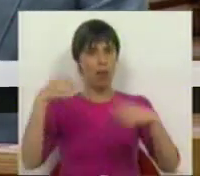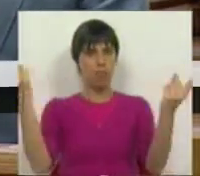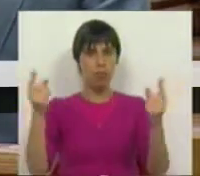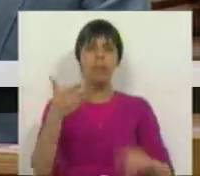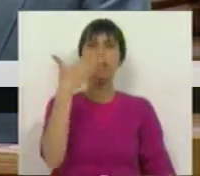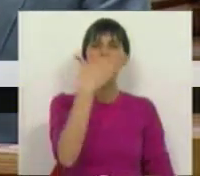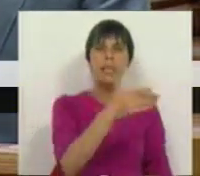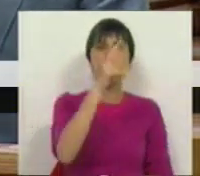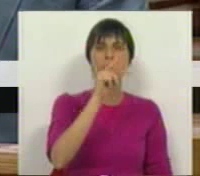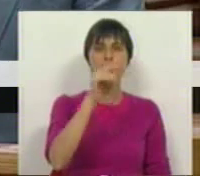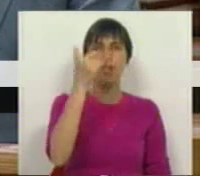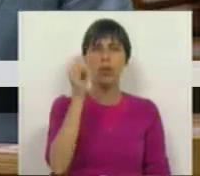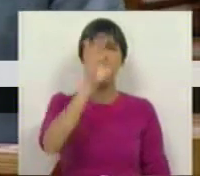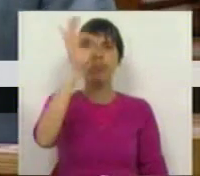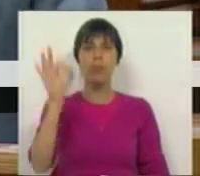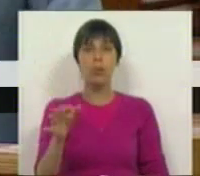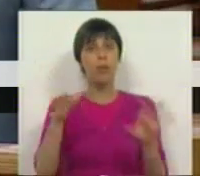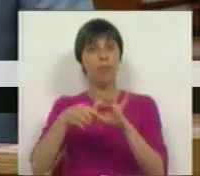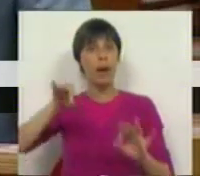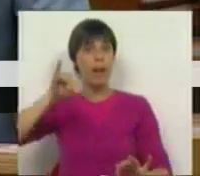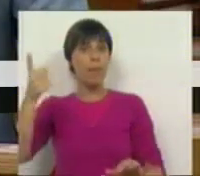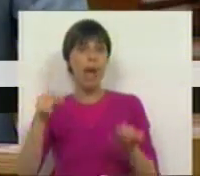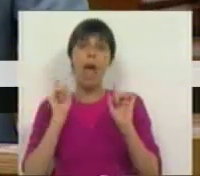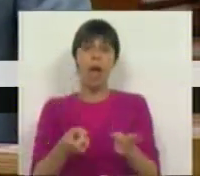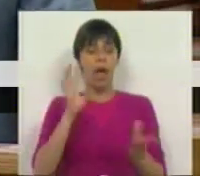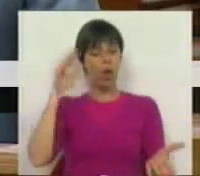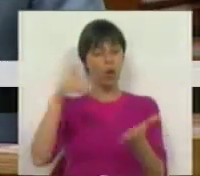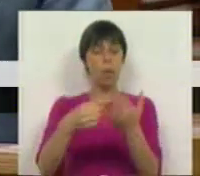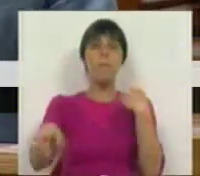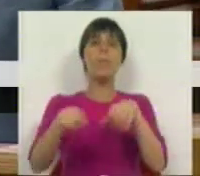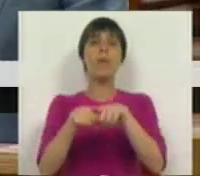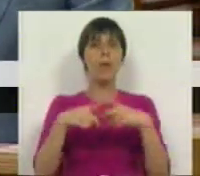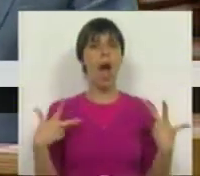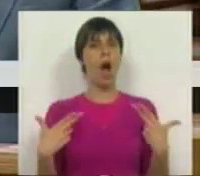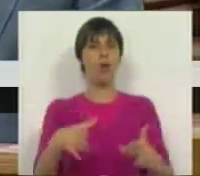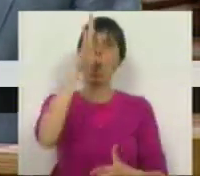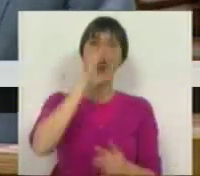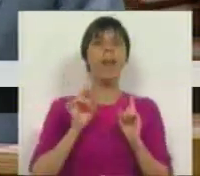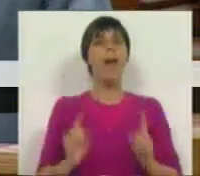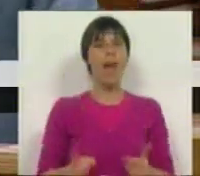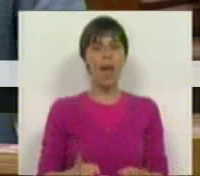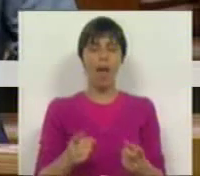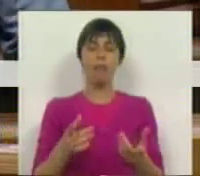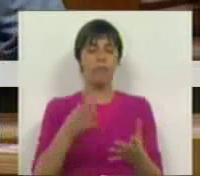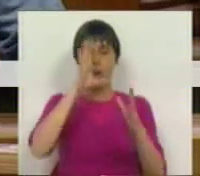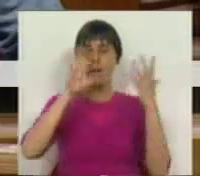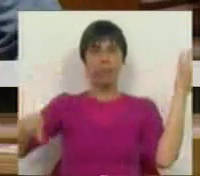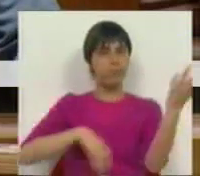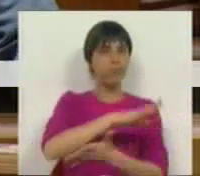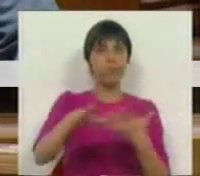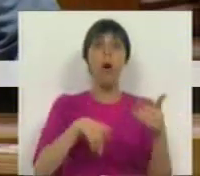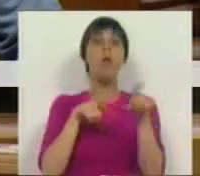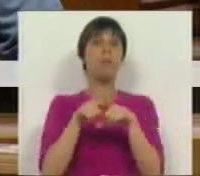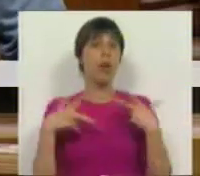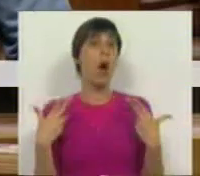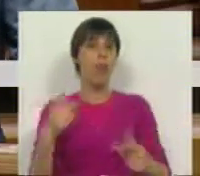com 132% do PIB. Este é o resultado da política de austeridade do governo. Este é o desgoverno que a política